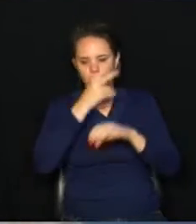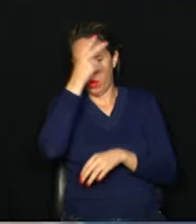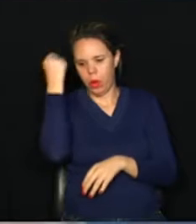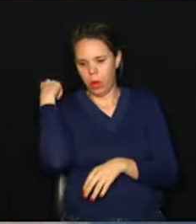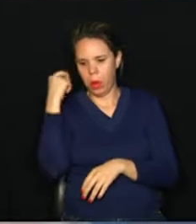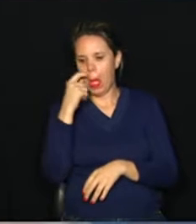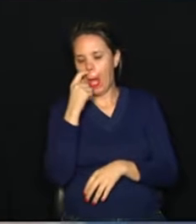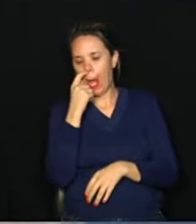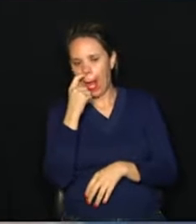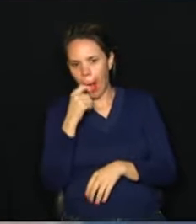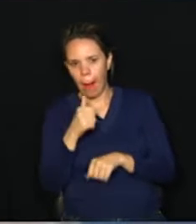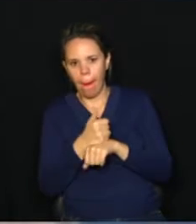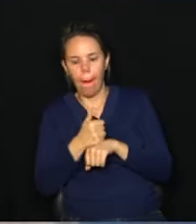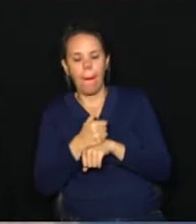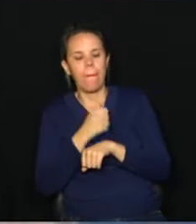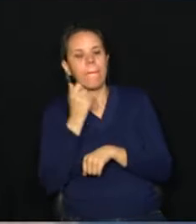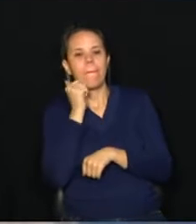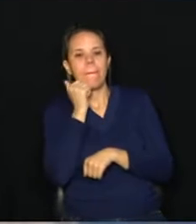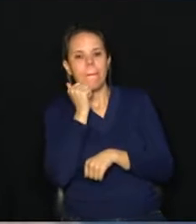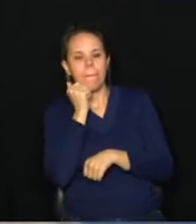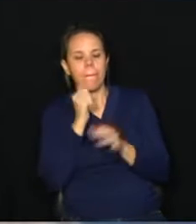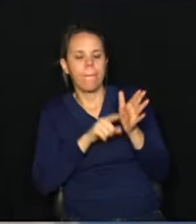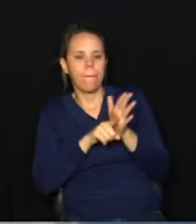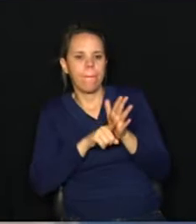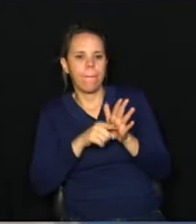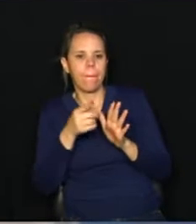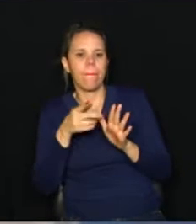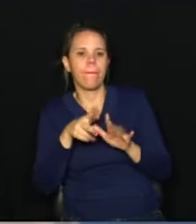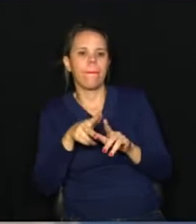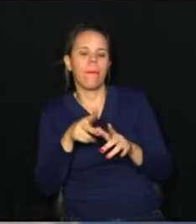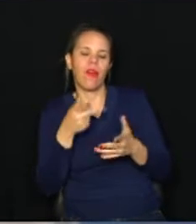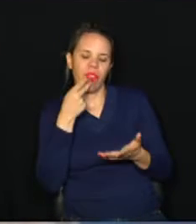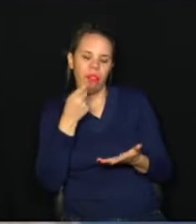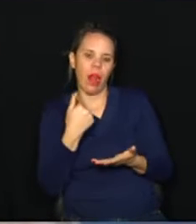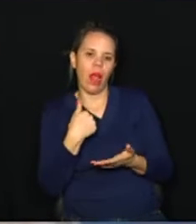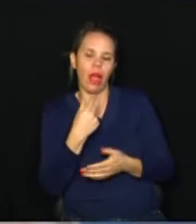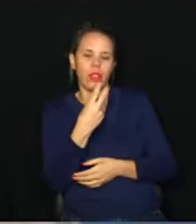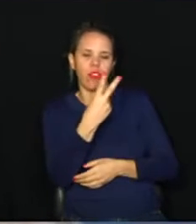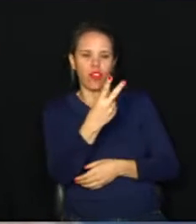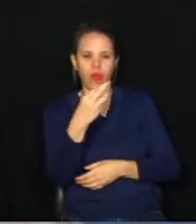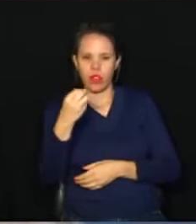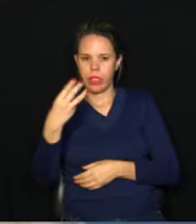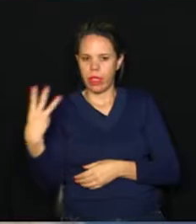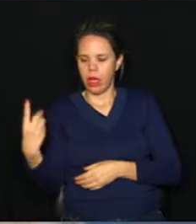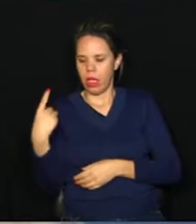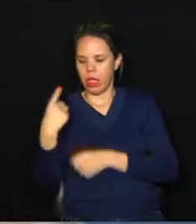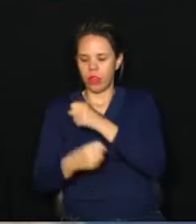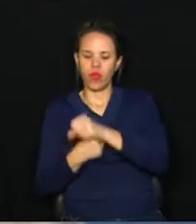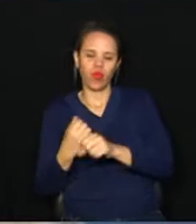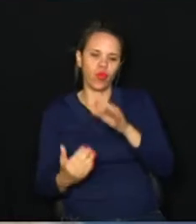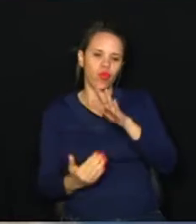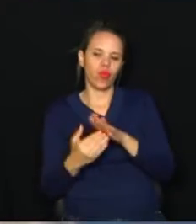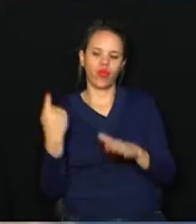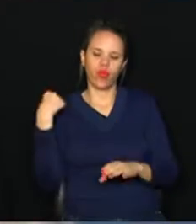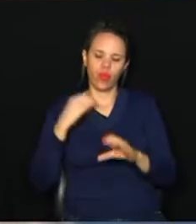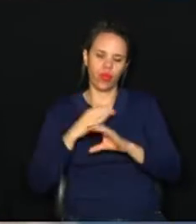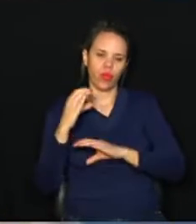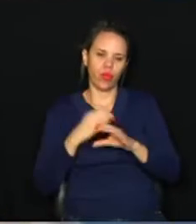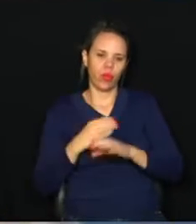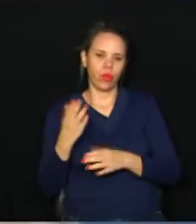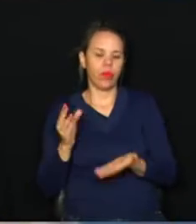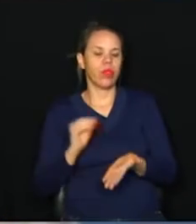os pesquisadores que estão aqui presentes podem me corrigir, mas acho que foi fruto do ano de 2003, Então, há um